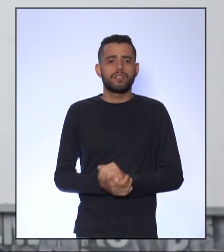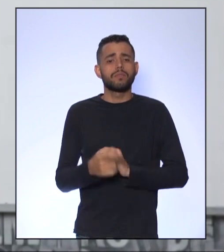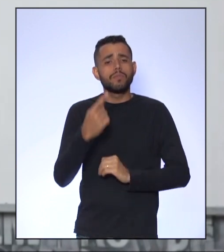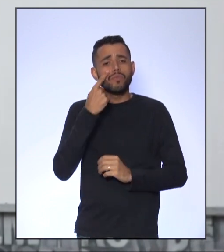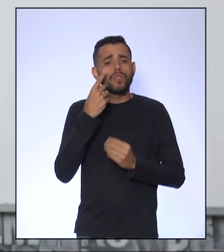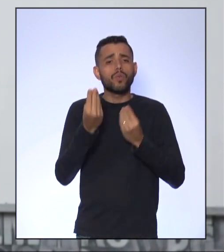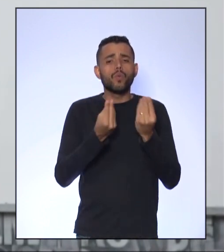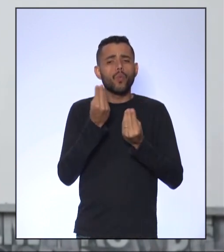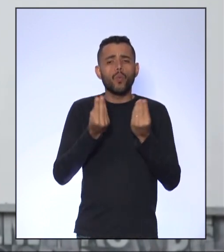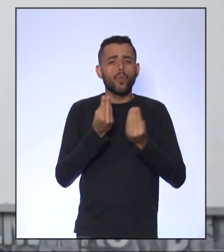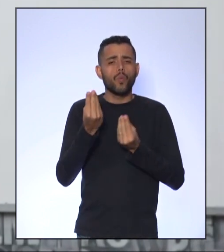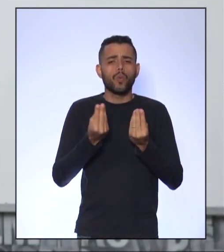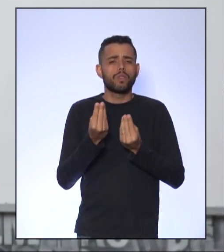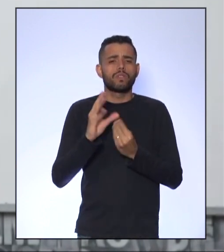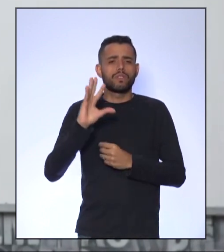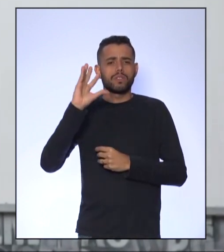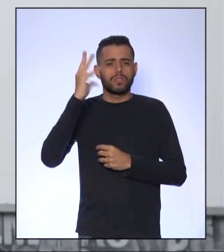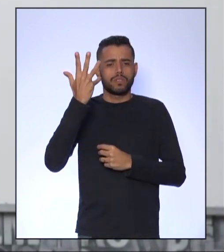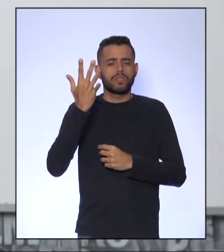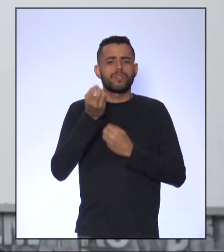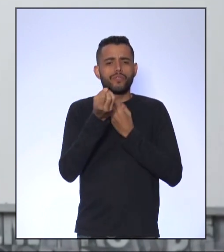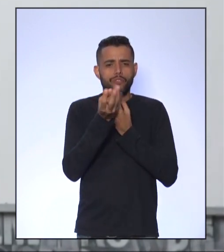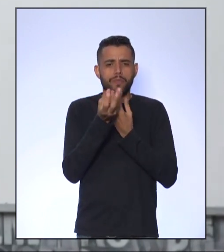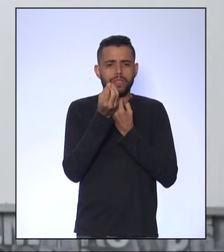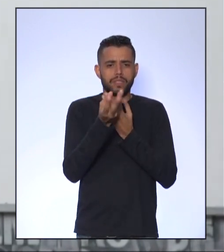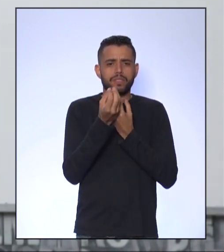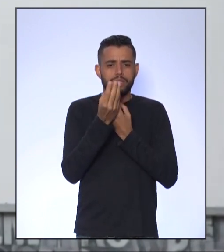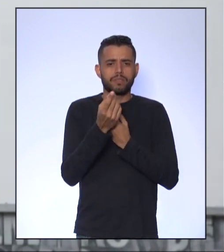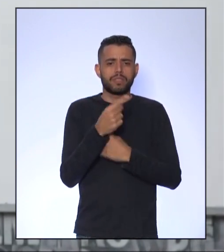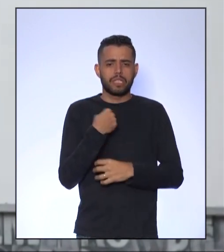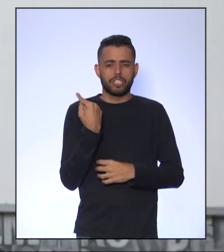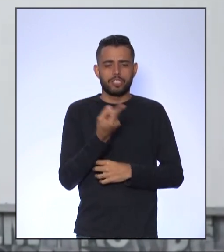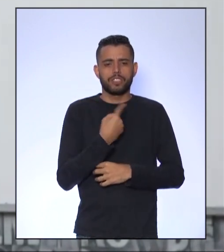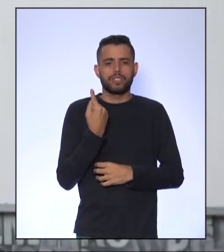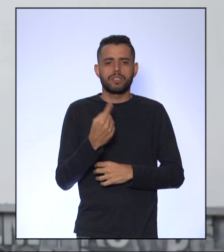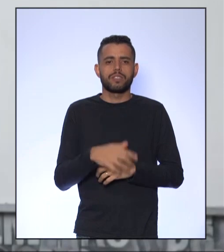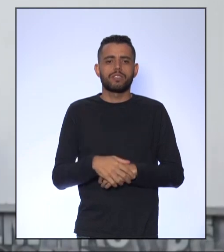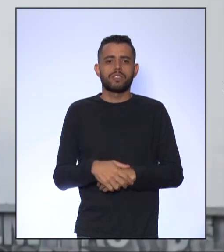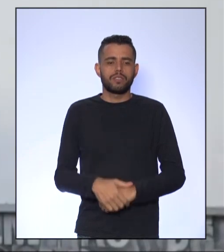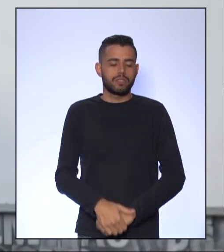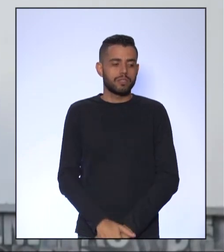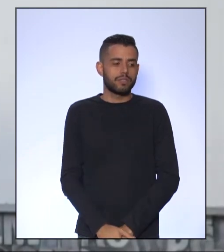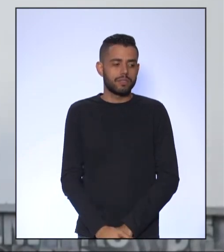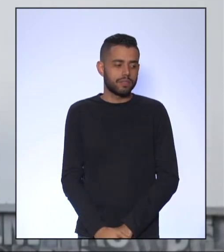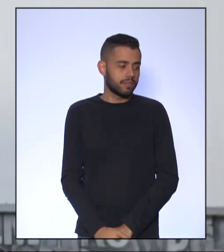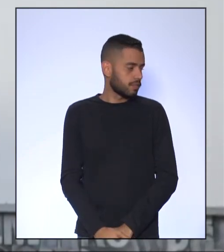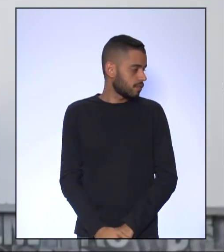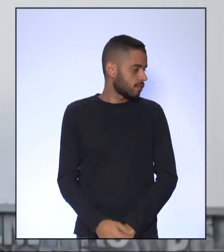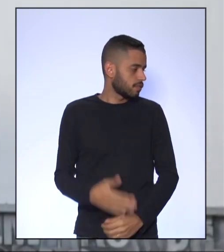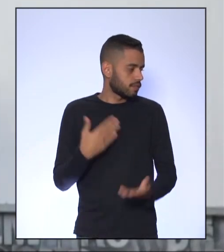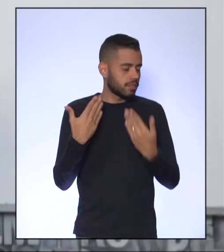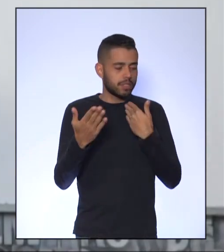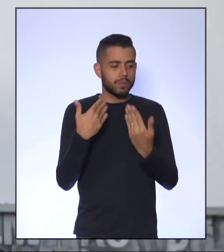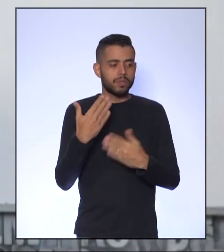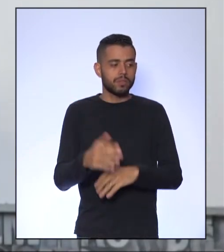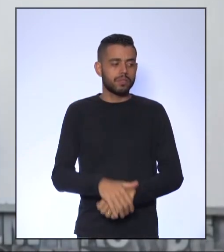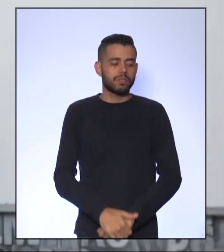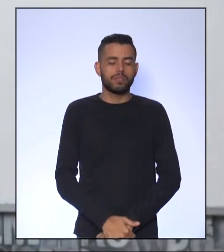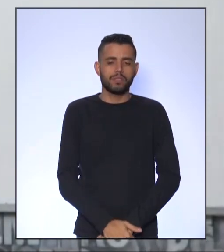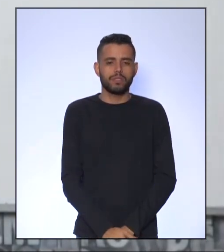que está rolando de informações para a gente aqui no nosso bate-papo, na nossa interação.